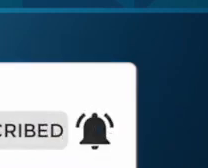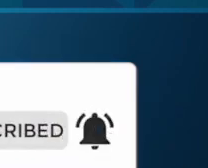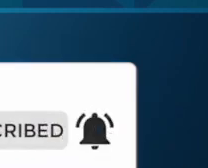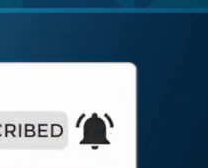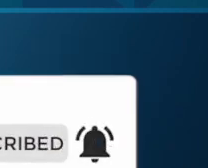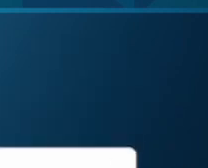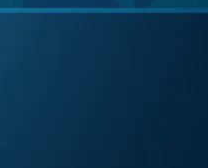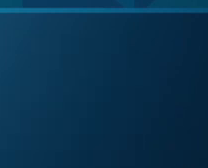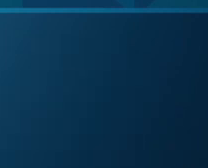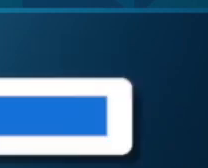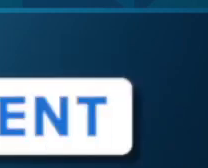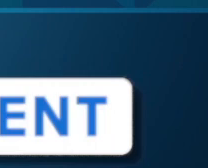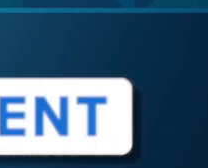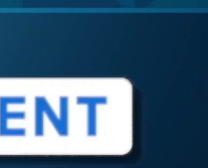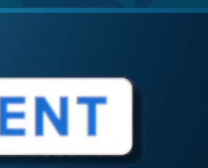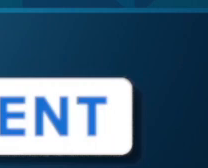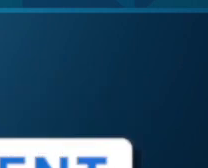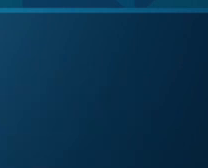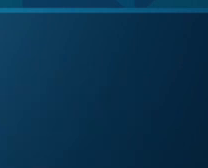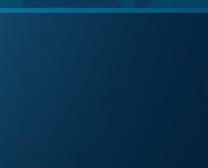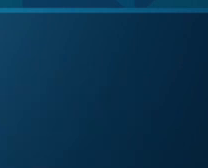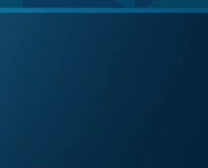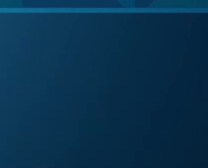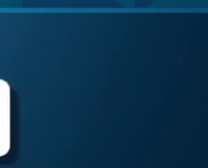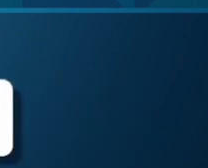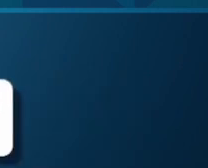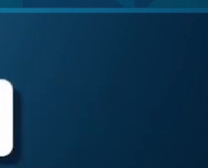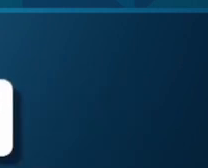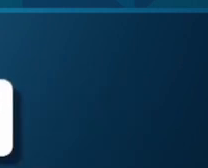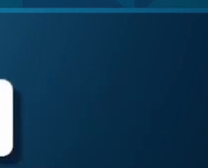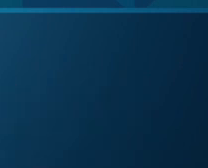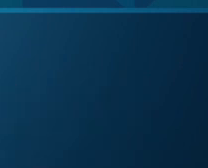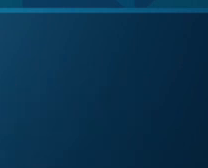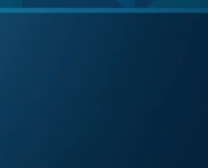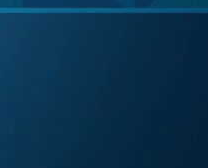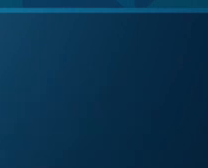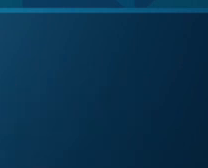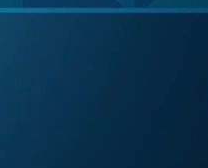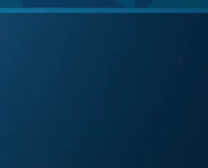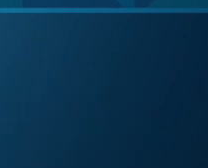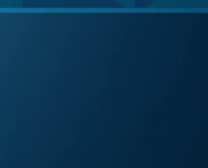botão notificação. Fo comentário, no fahetutang, va media social siraseluk.